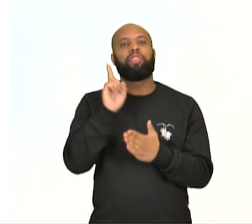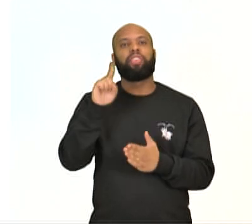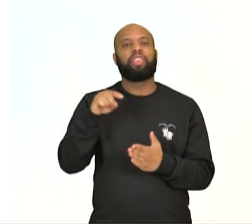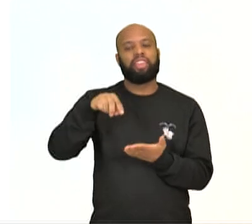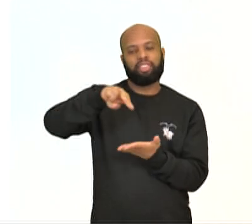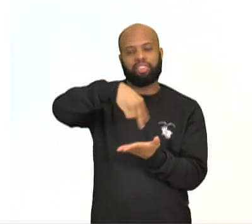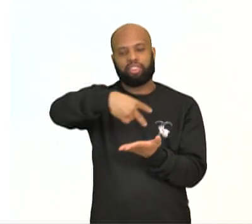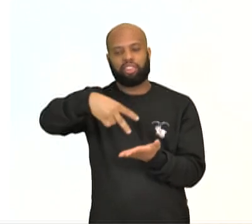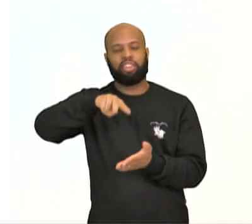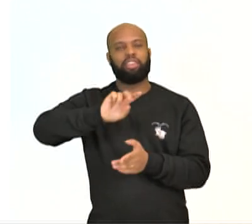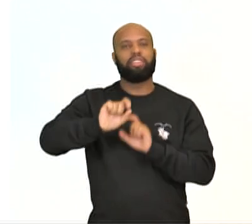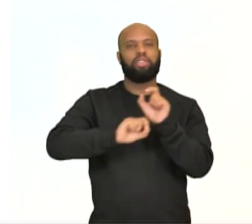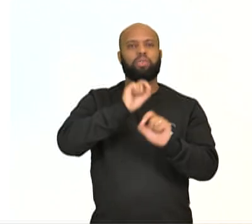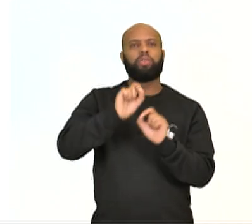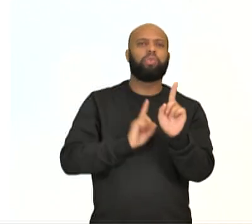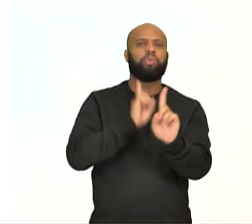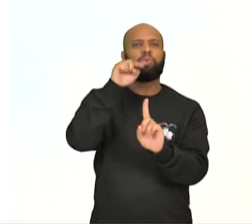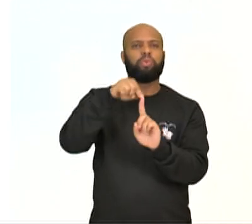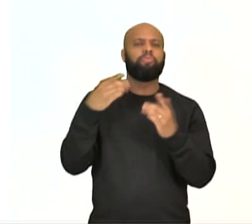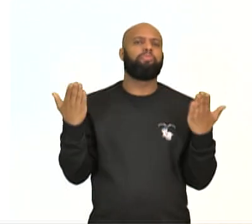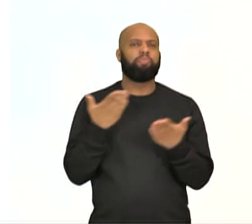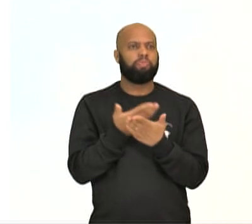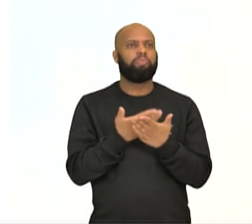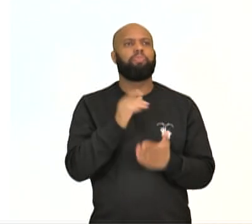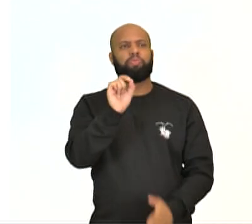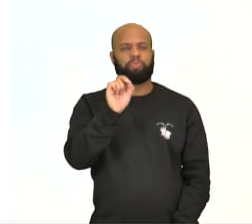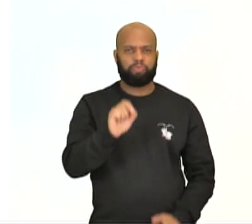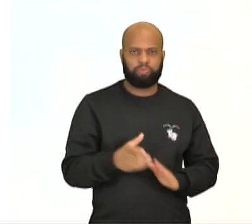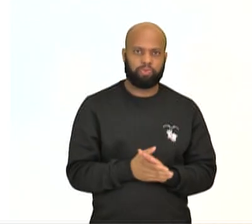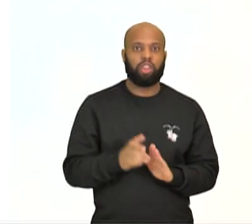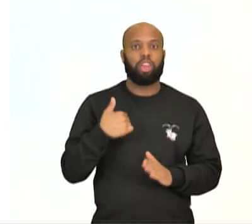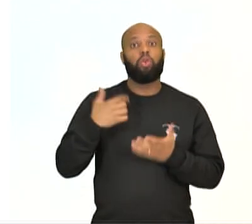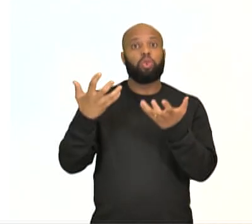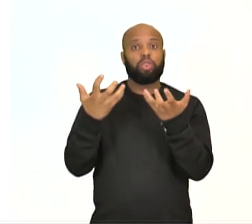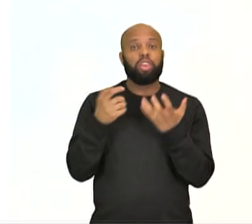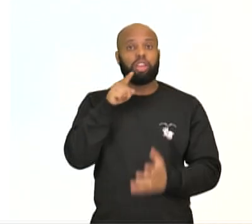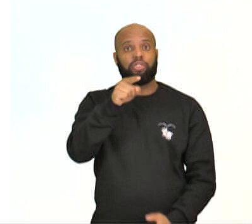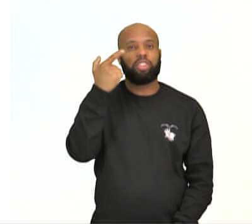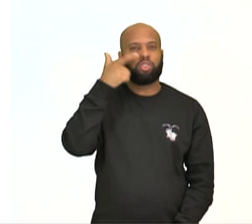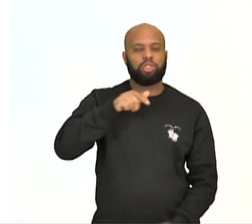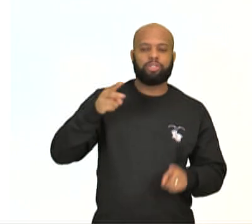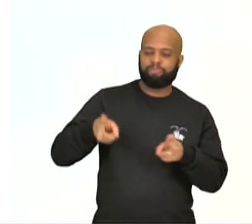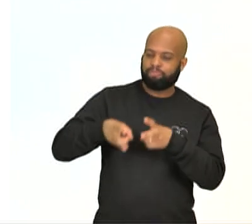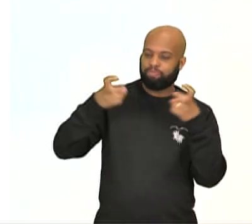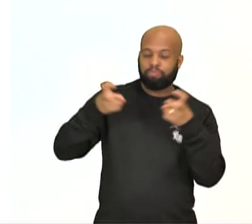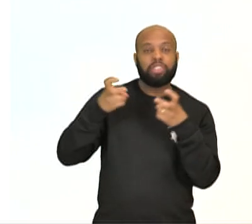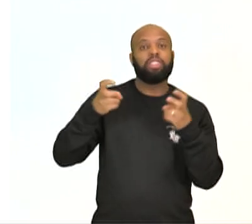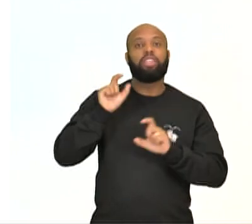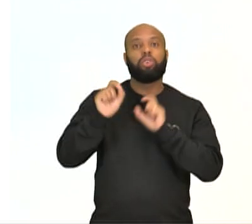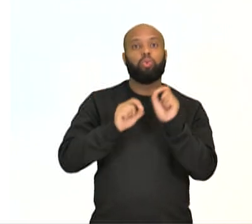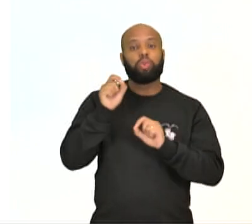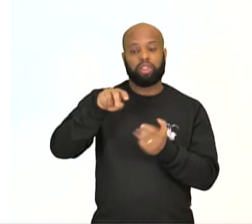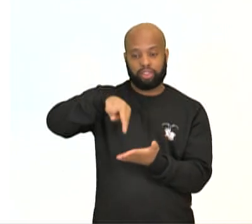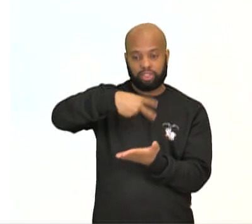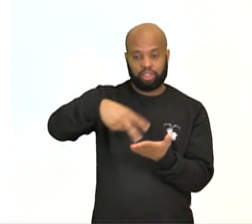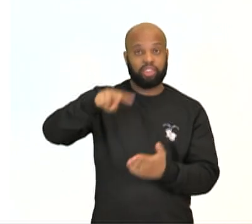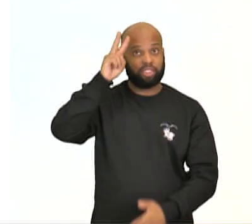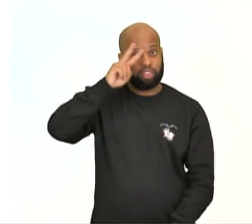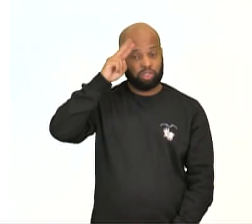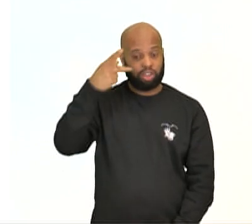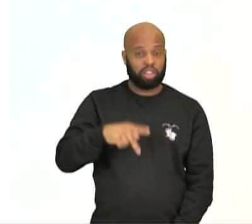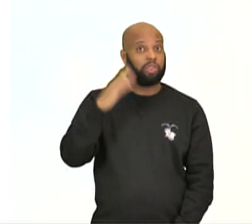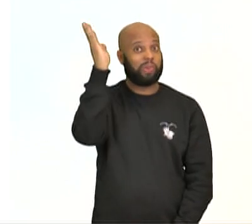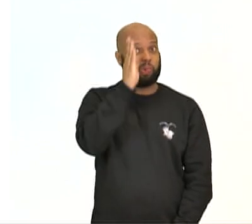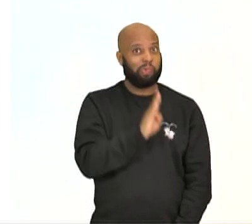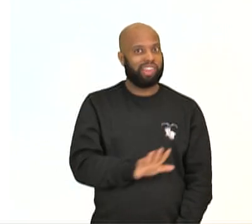E quais são os objetivos dessa nossa aula? Então, a gente espera que vocês consigam reconhecer a história da dança no Brasil,